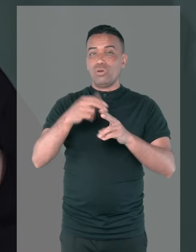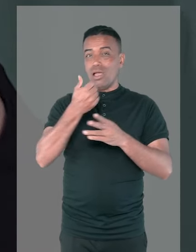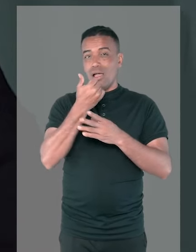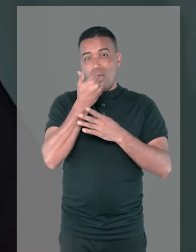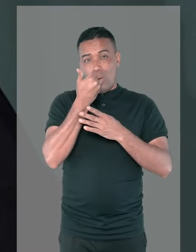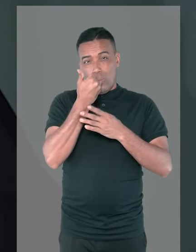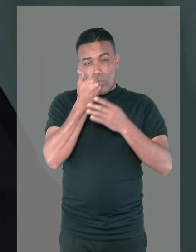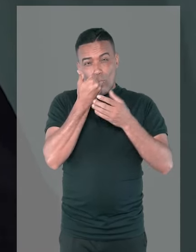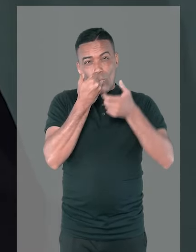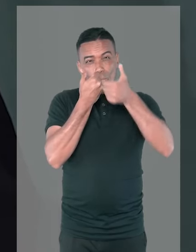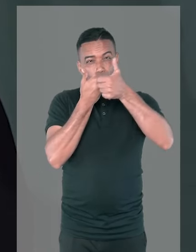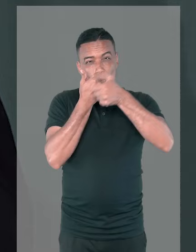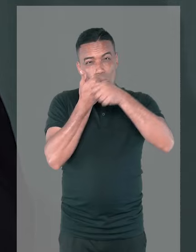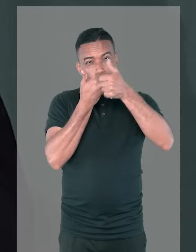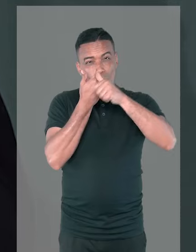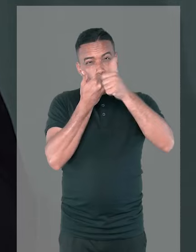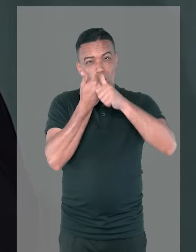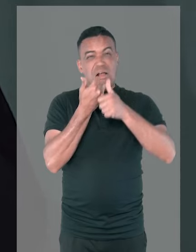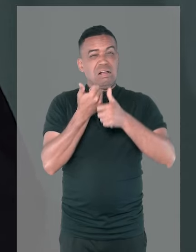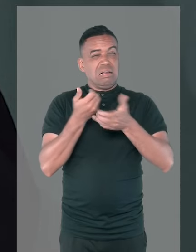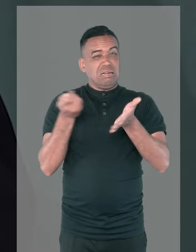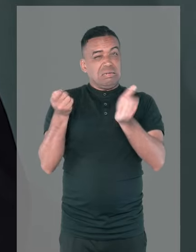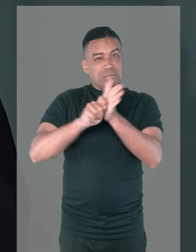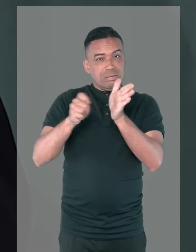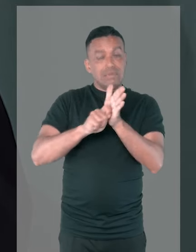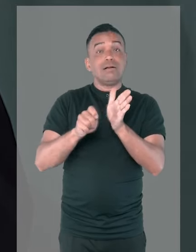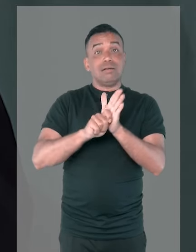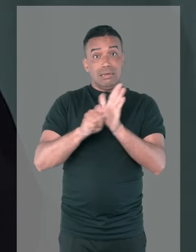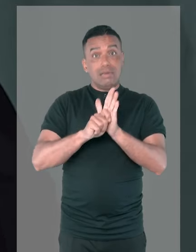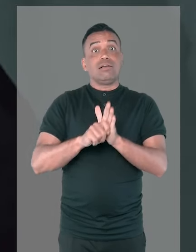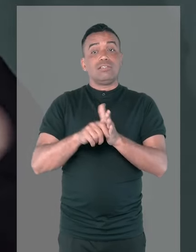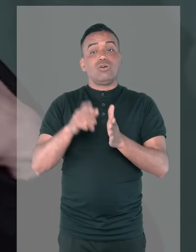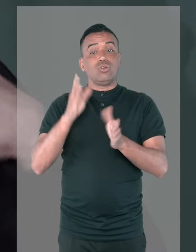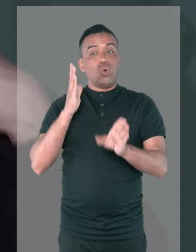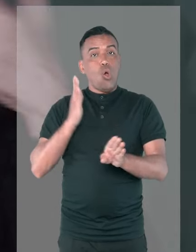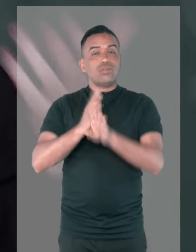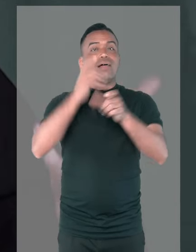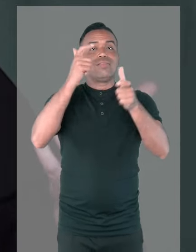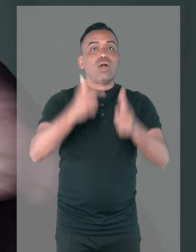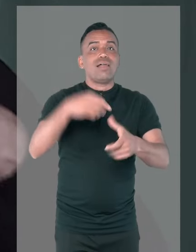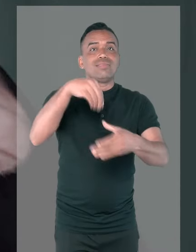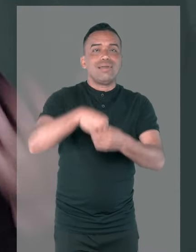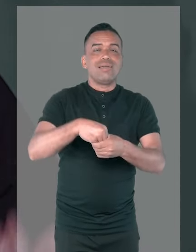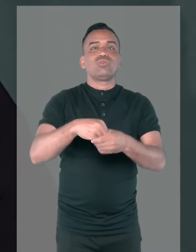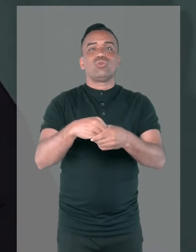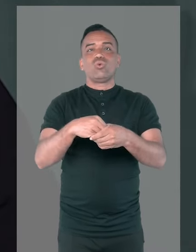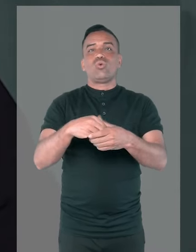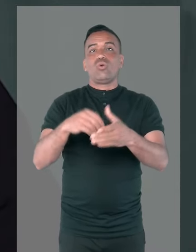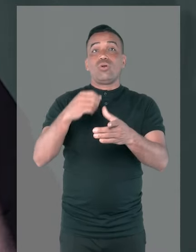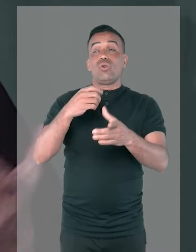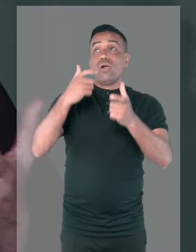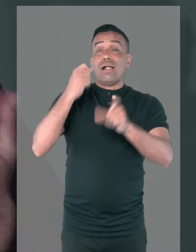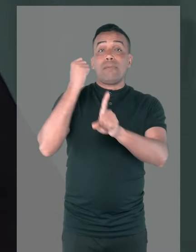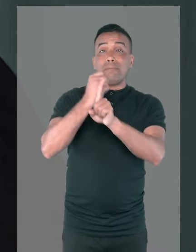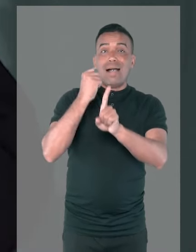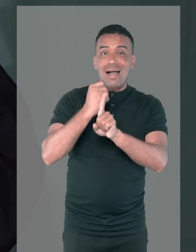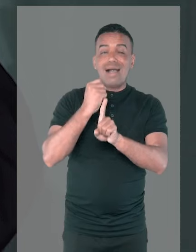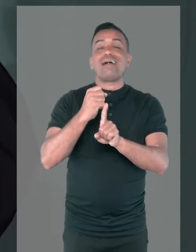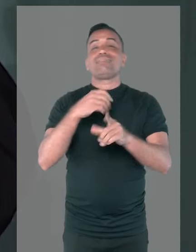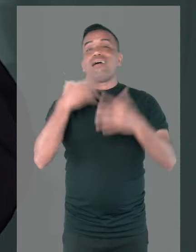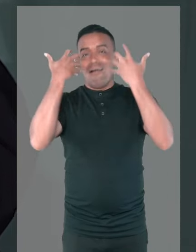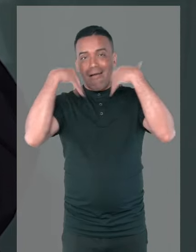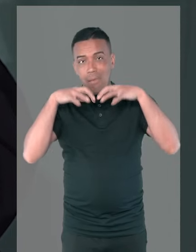cara que nasceu dentro de um coxo, ele foi encontrado dentro de um coxo e criado por um dono de